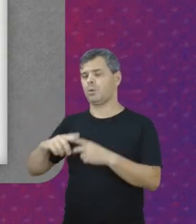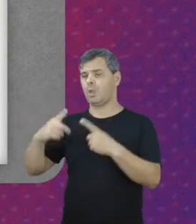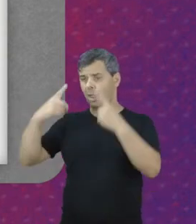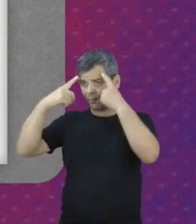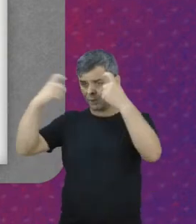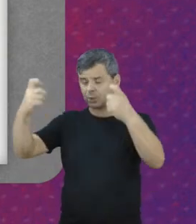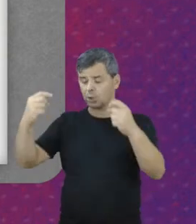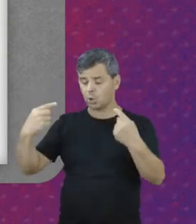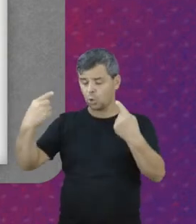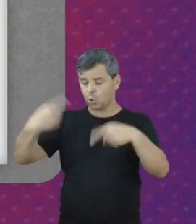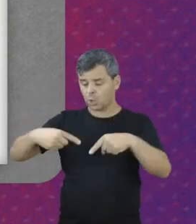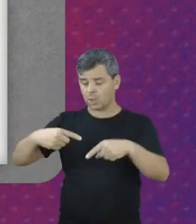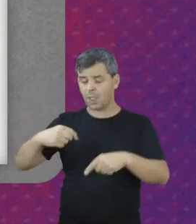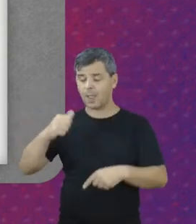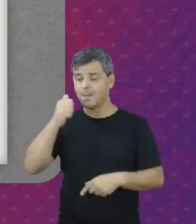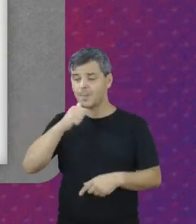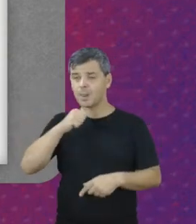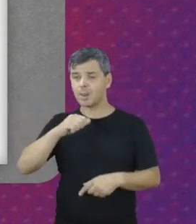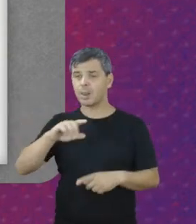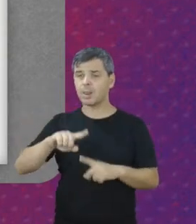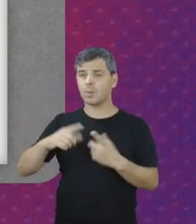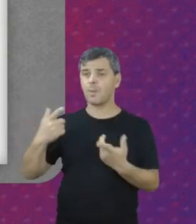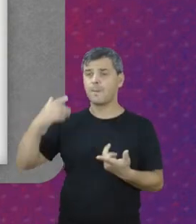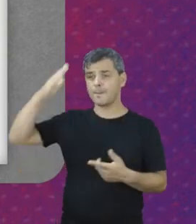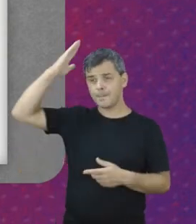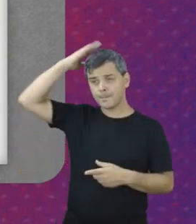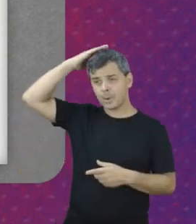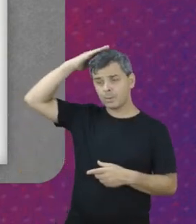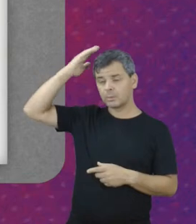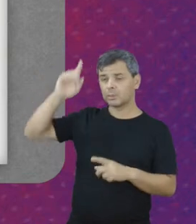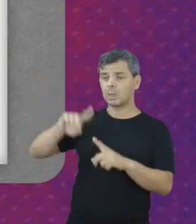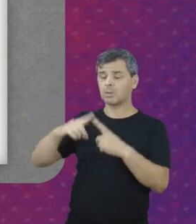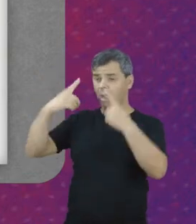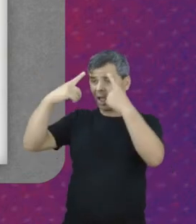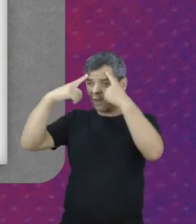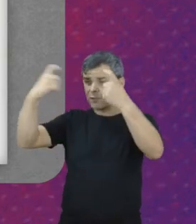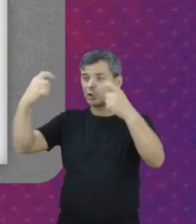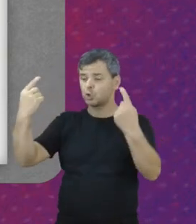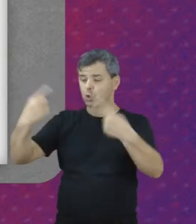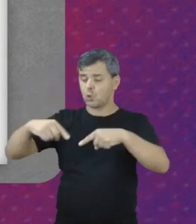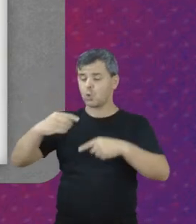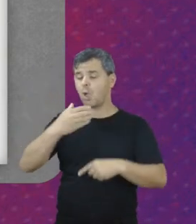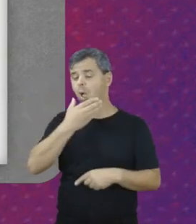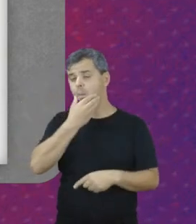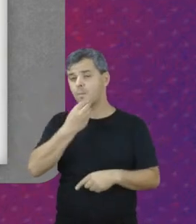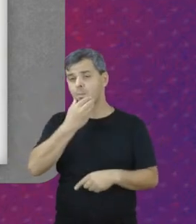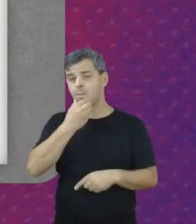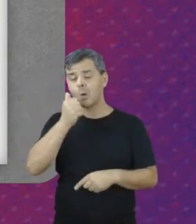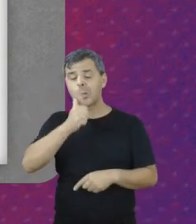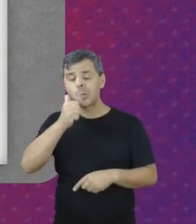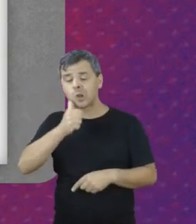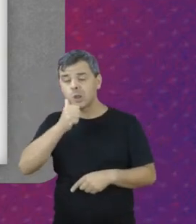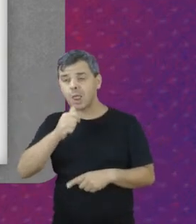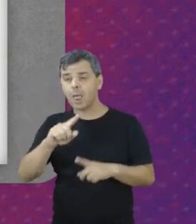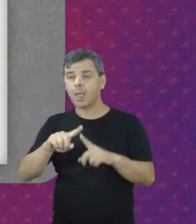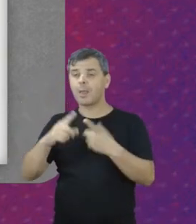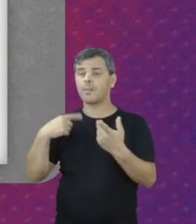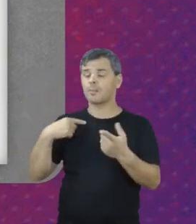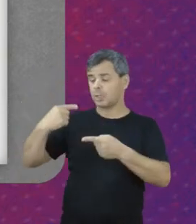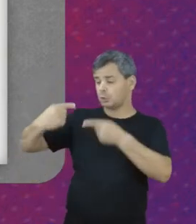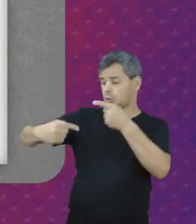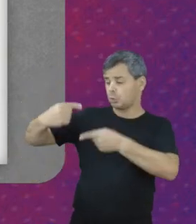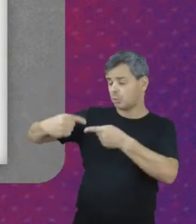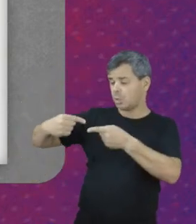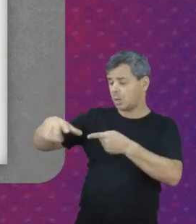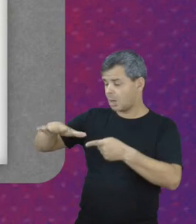contra a Mulher, de Belém do Pará, foi que foi reconhecida a violência contra a mulher como algo importante para ser discutido